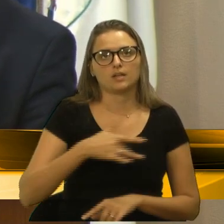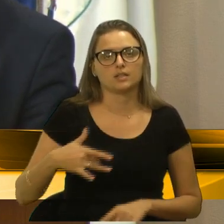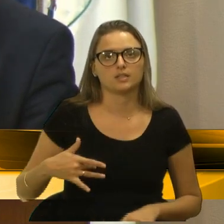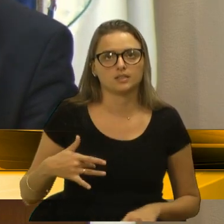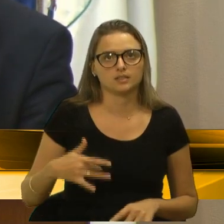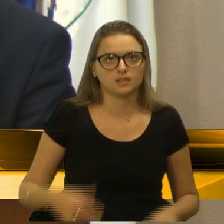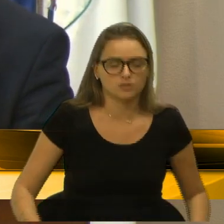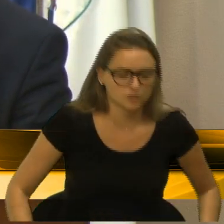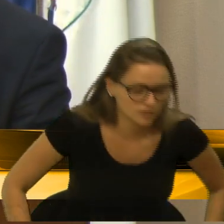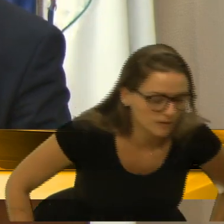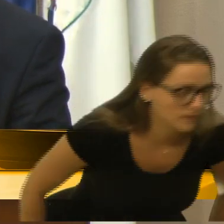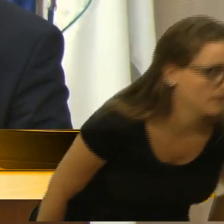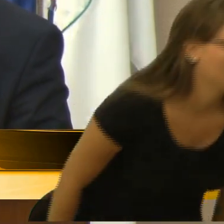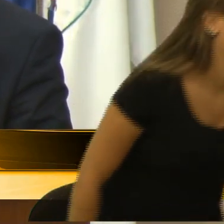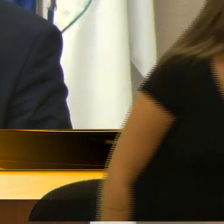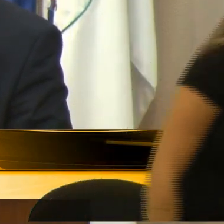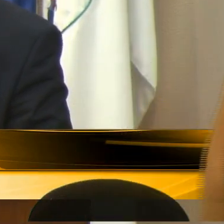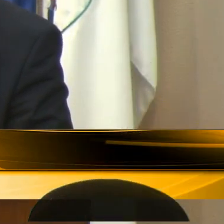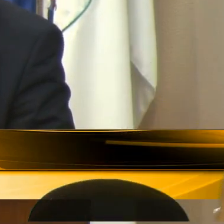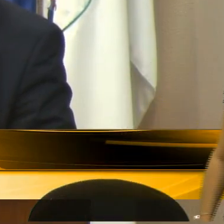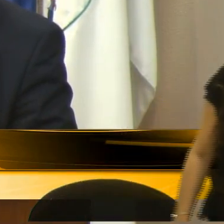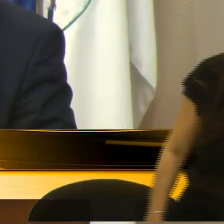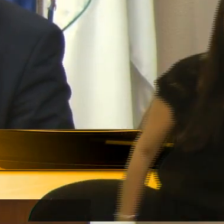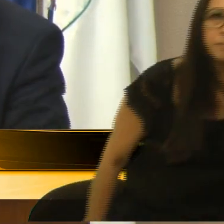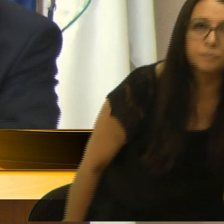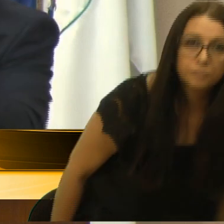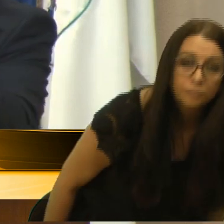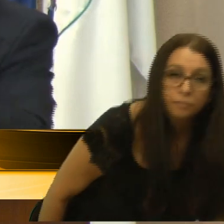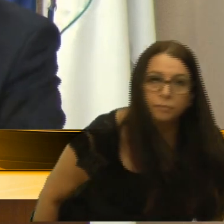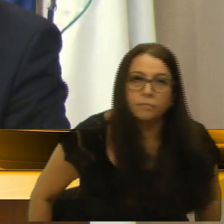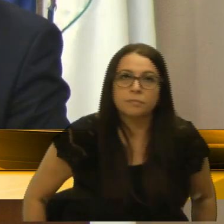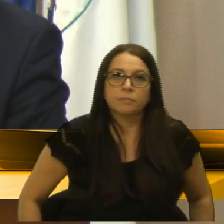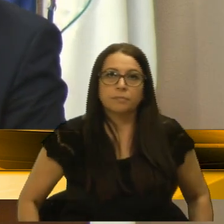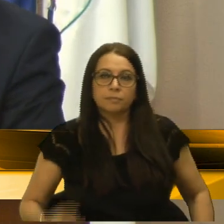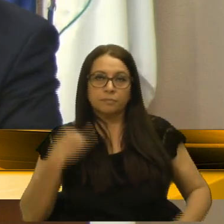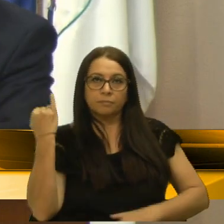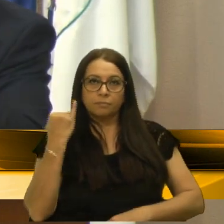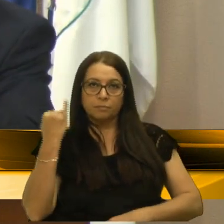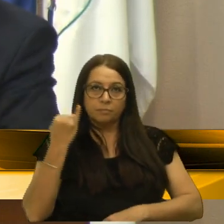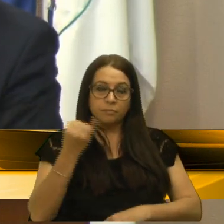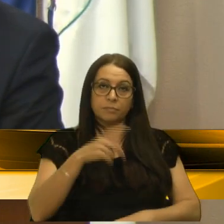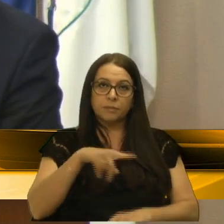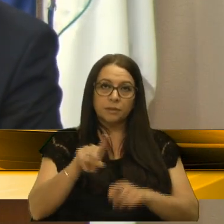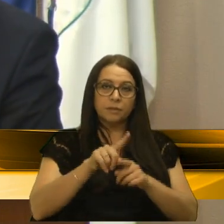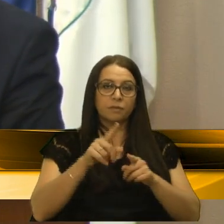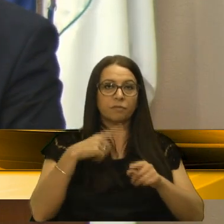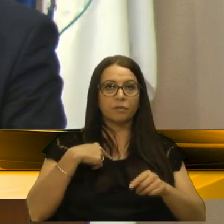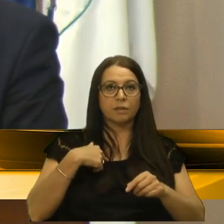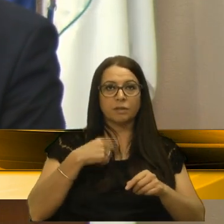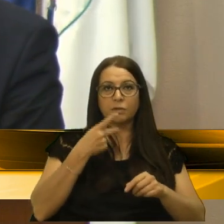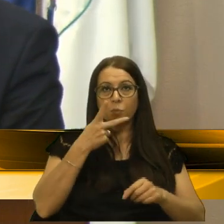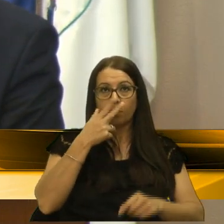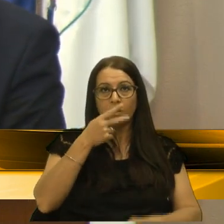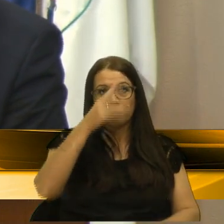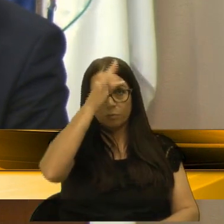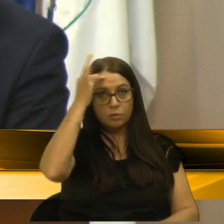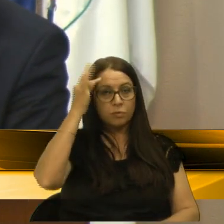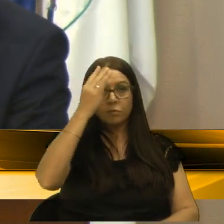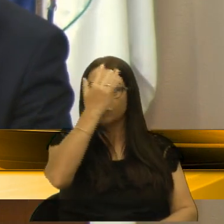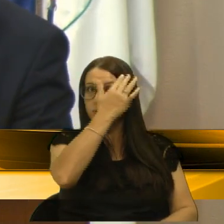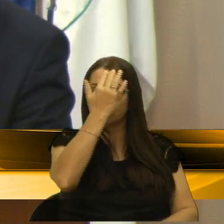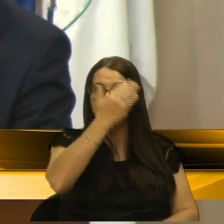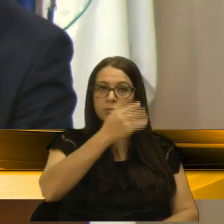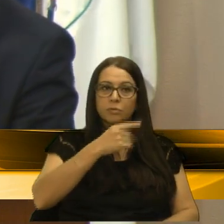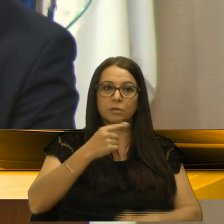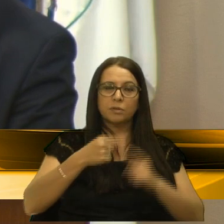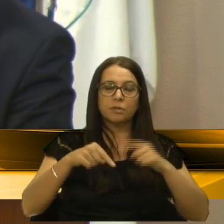do transporte coletivo urbano é importantíssima. Assim, eu faço minhas palavras do vereador Toigo e do vereador Ediló. Nós precisamos discutir isso